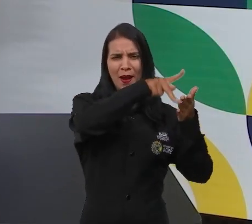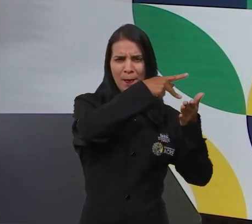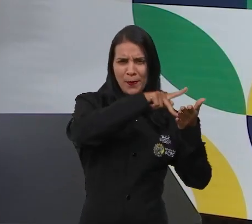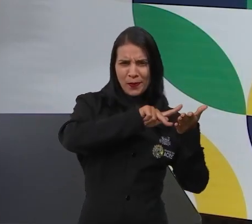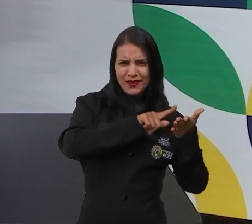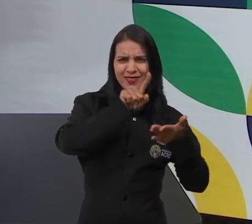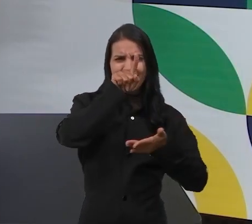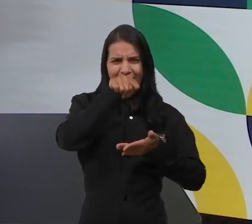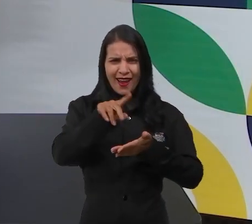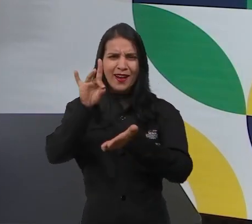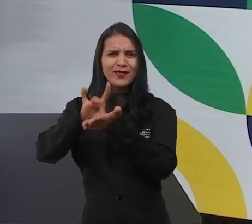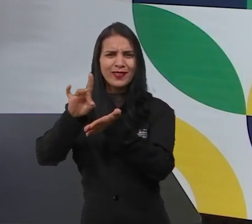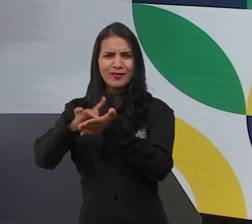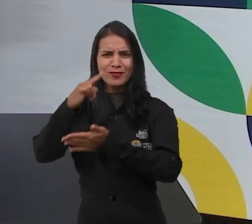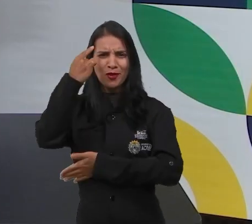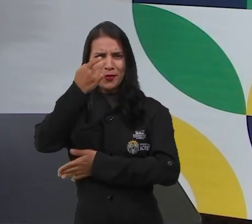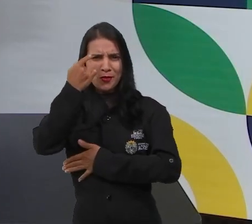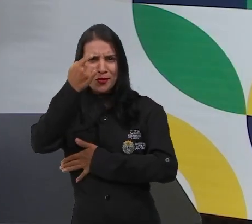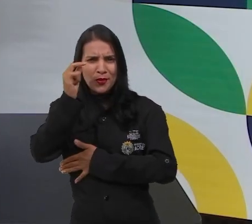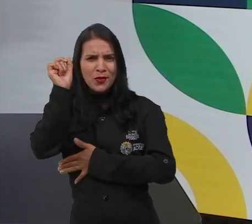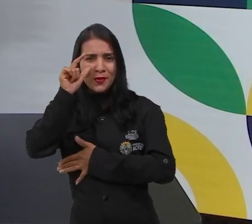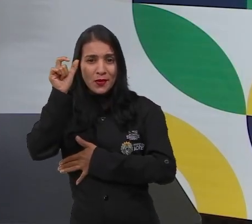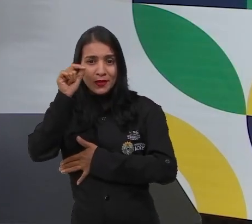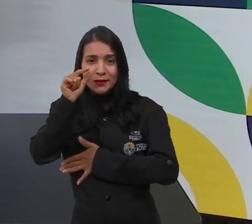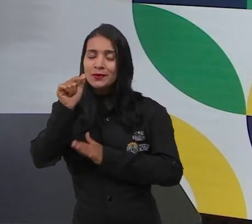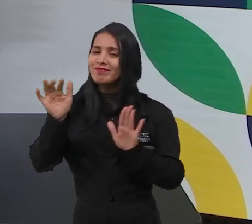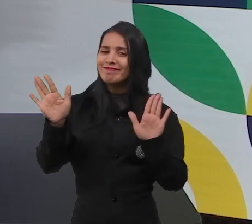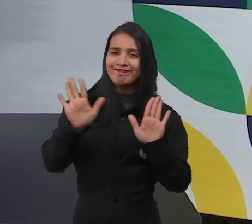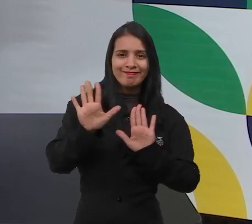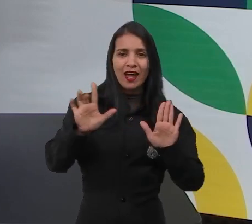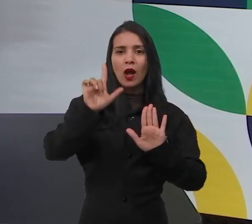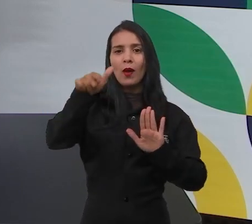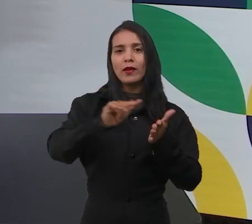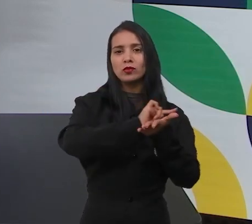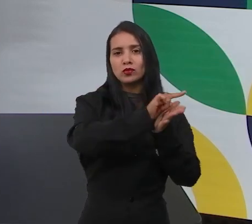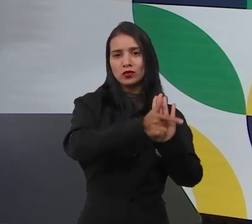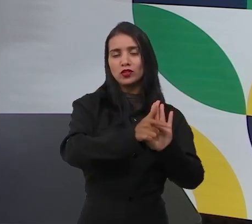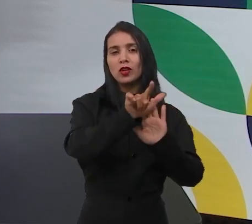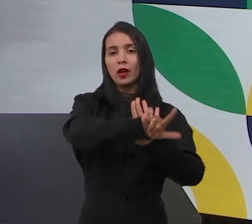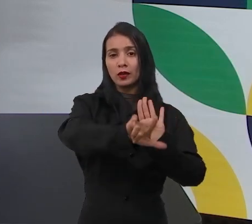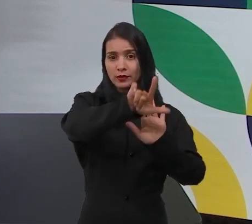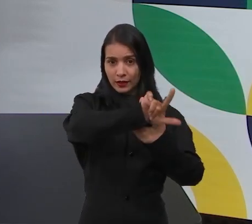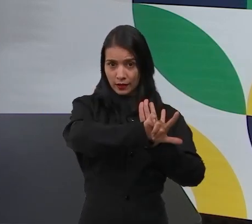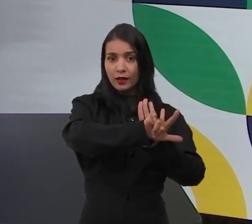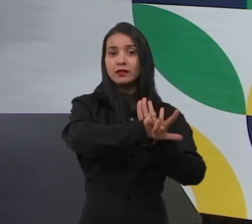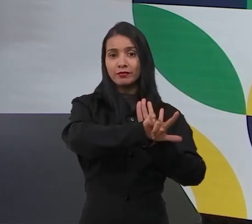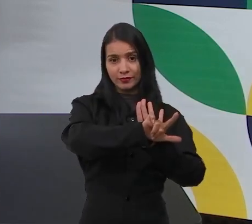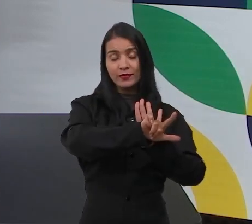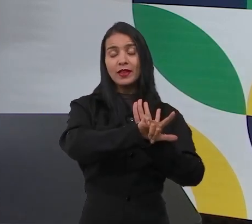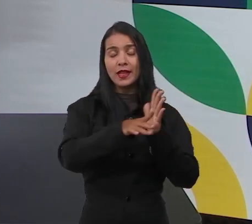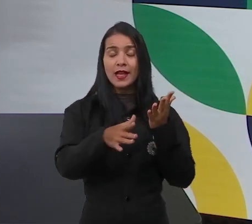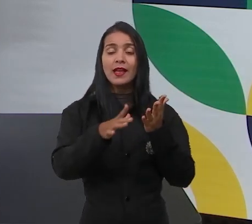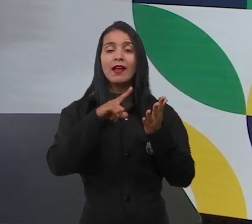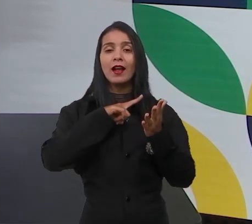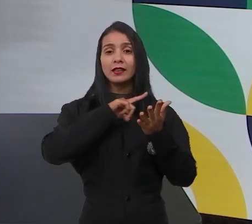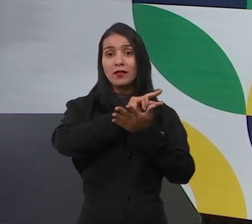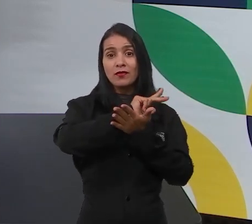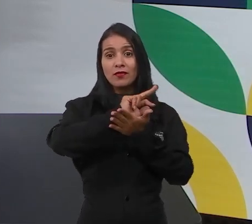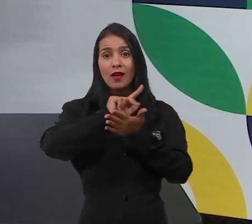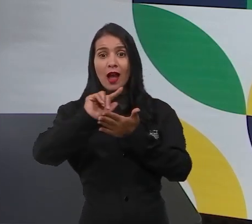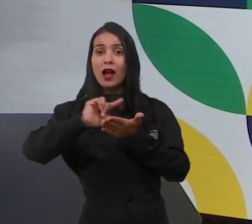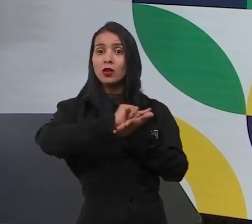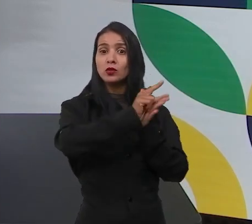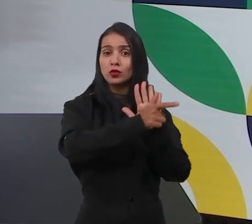os olhos azuis. Poesia é um gênero literário, né, que é um dos diversos gêneros que